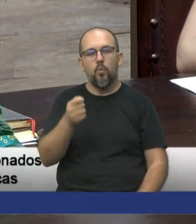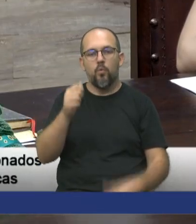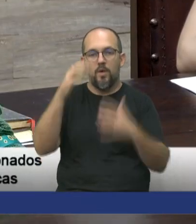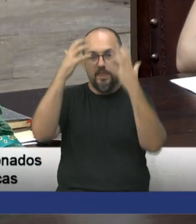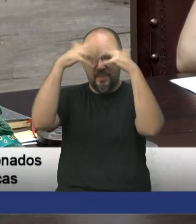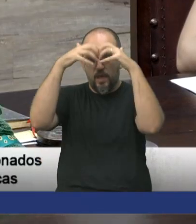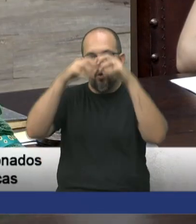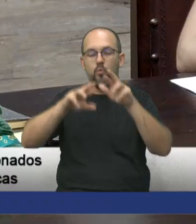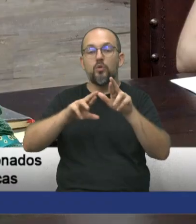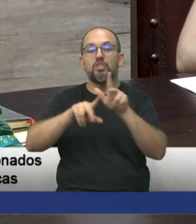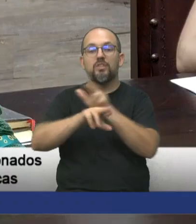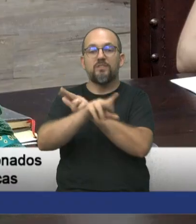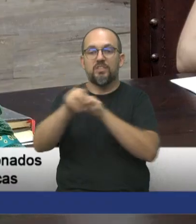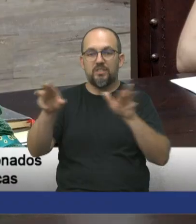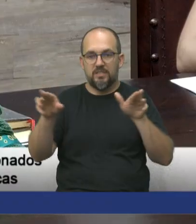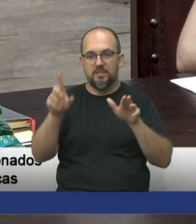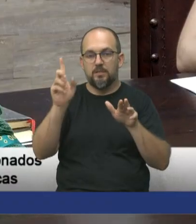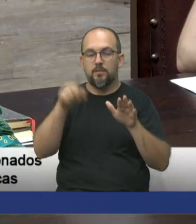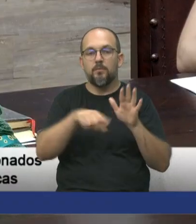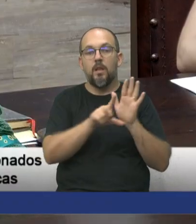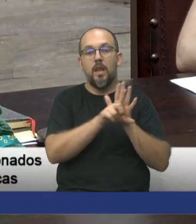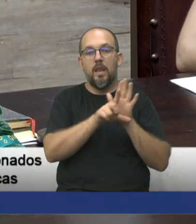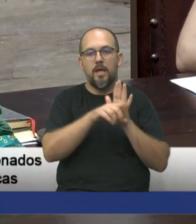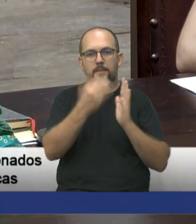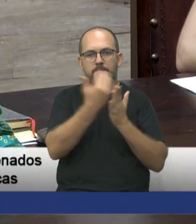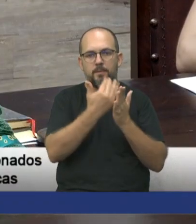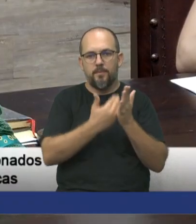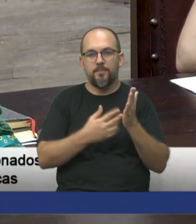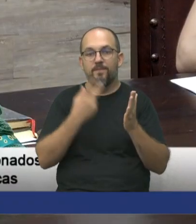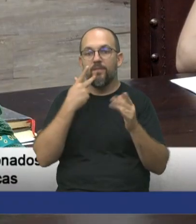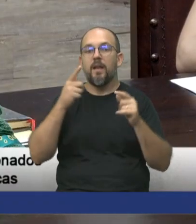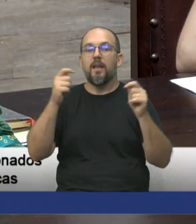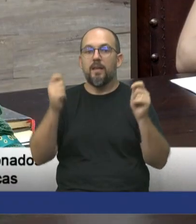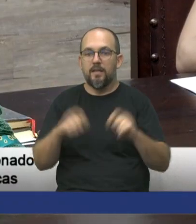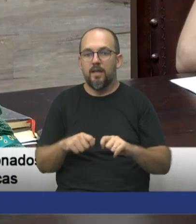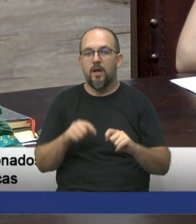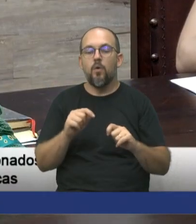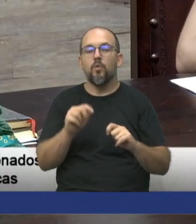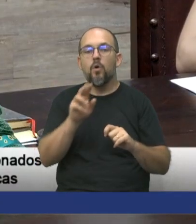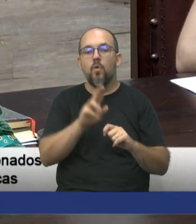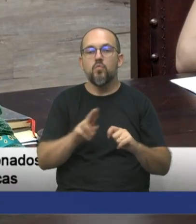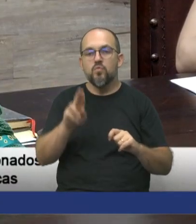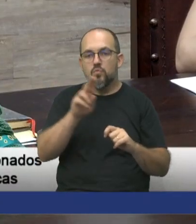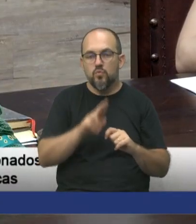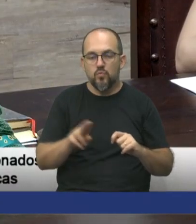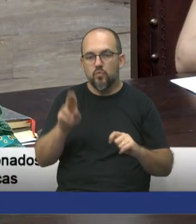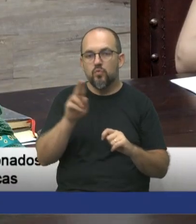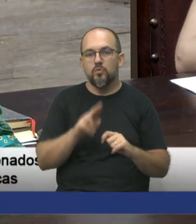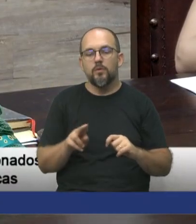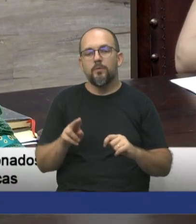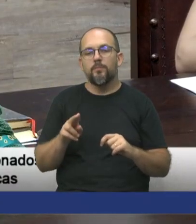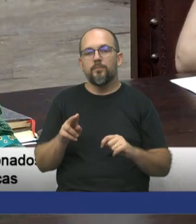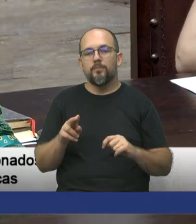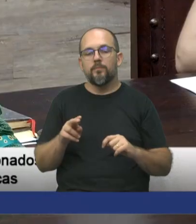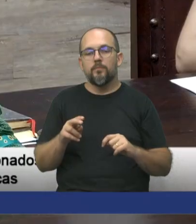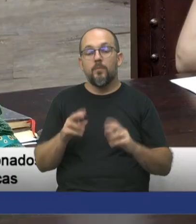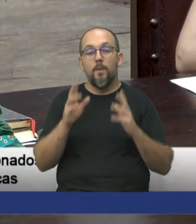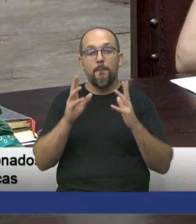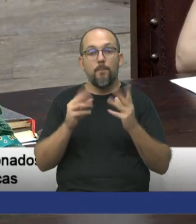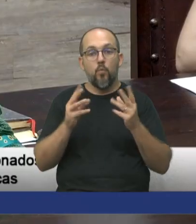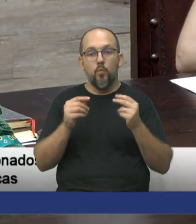legislação, né, e que dá a possibilidade do uso, né, de